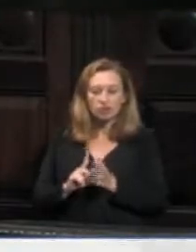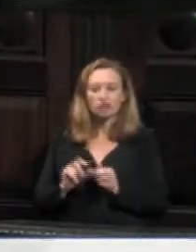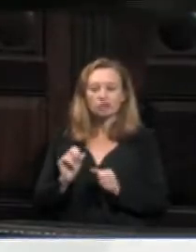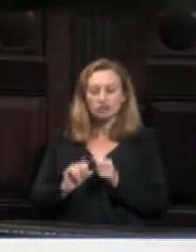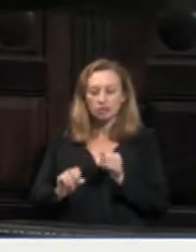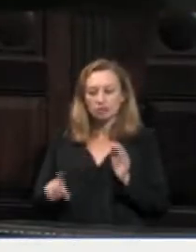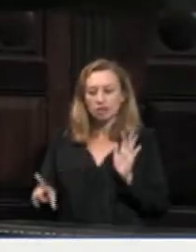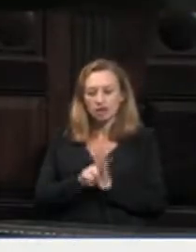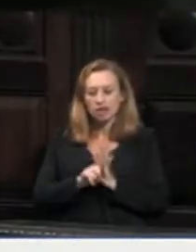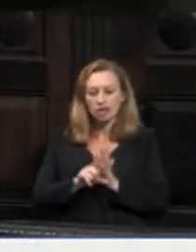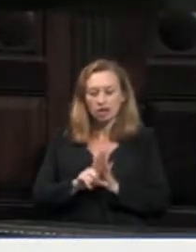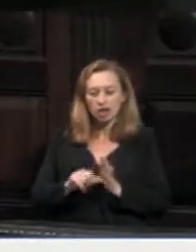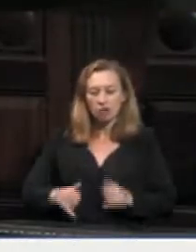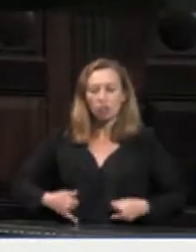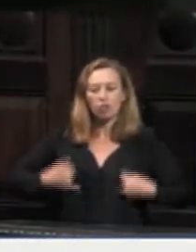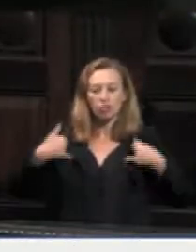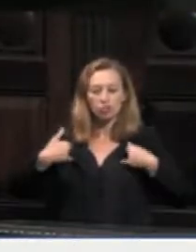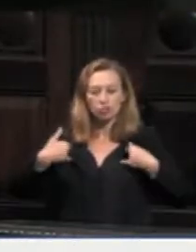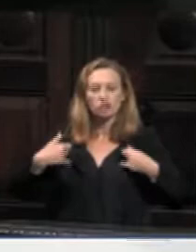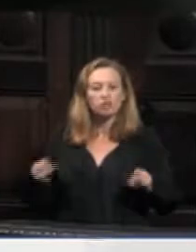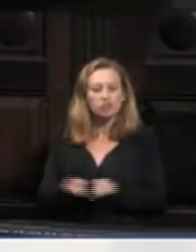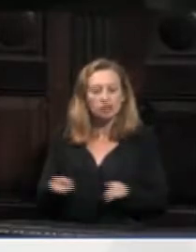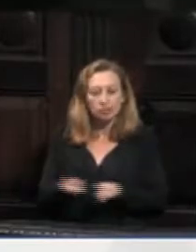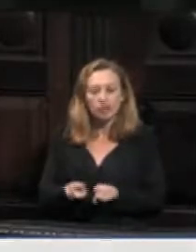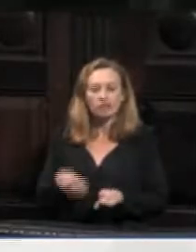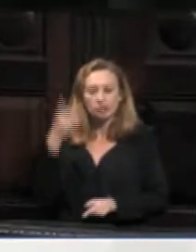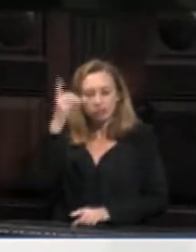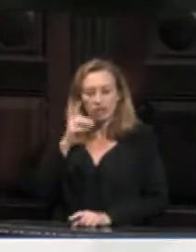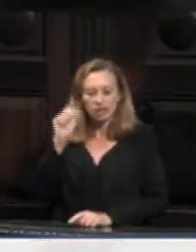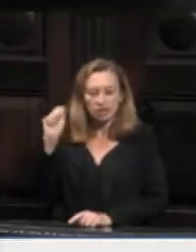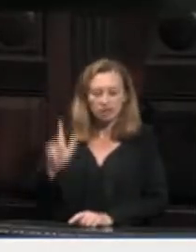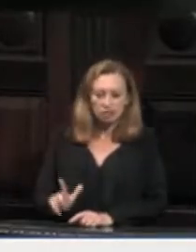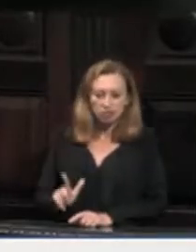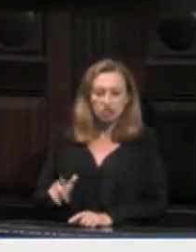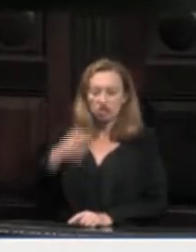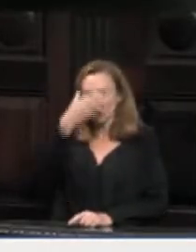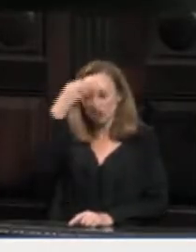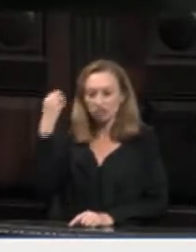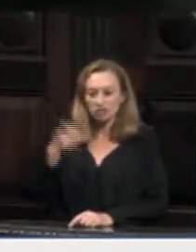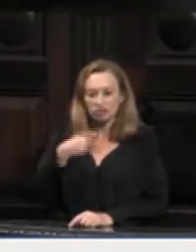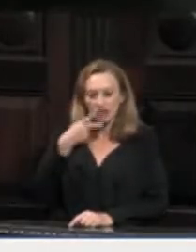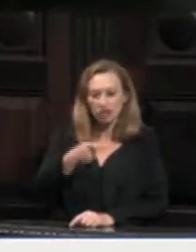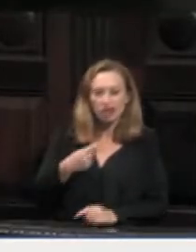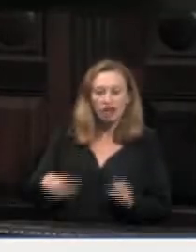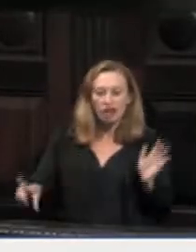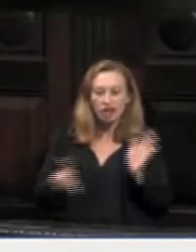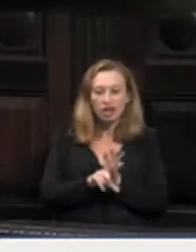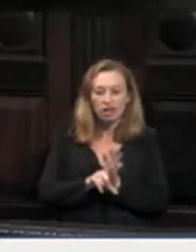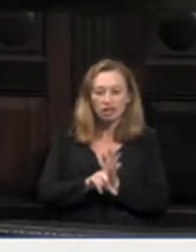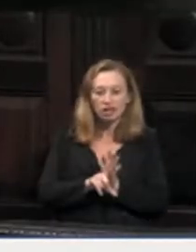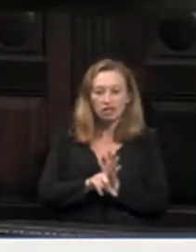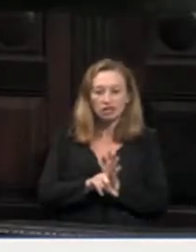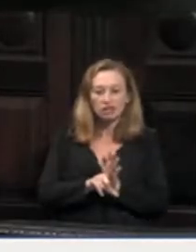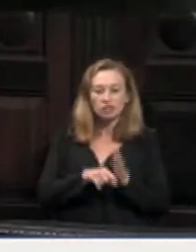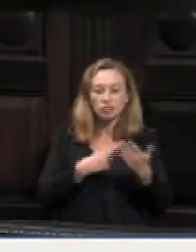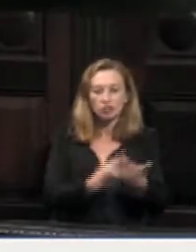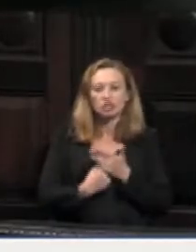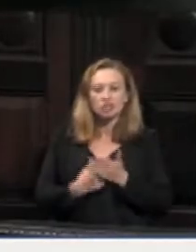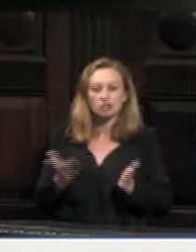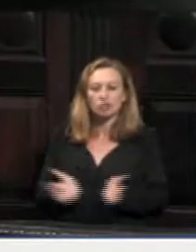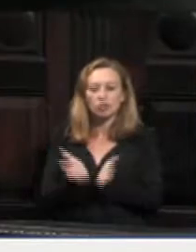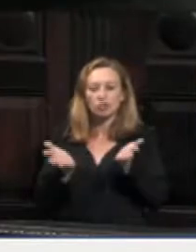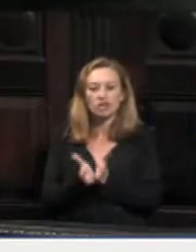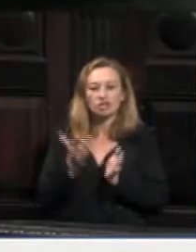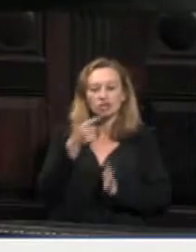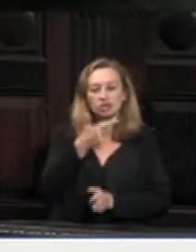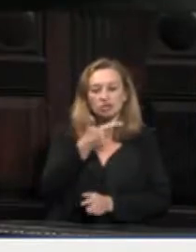incentivo à cultura. E também o deputado Lazzaroni esqueceu de dizer a lei do Fundo Estadual de Cultura de 98, que a gente